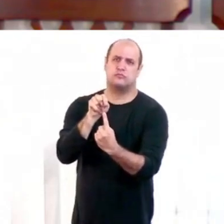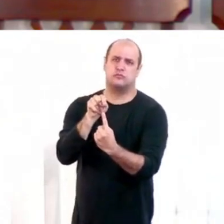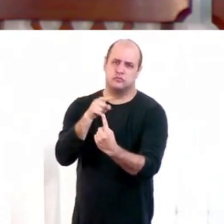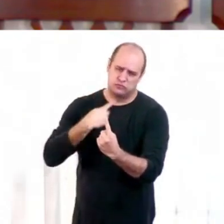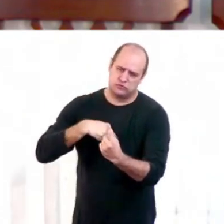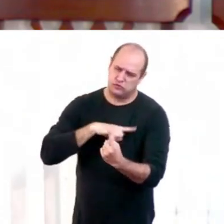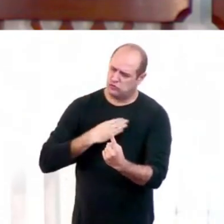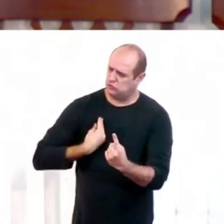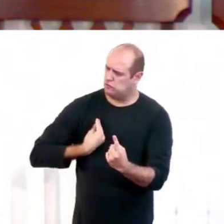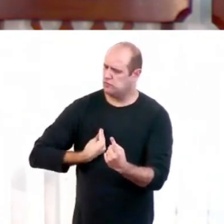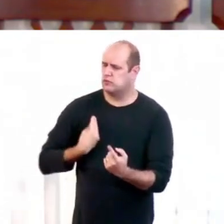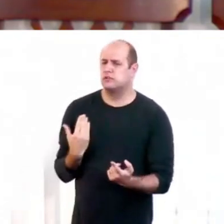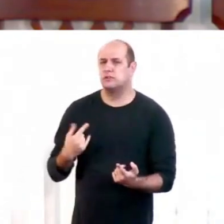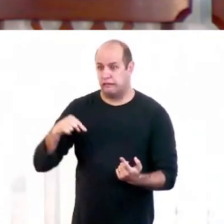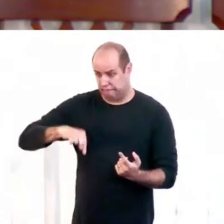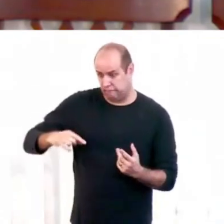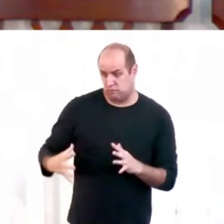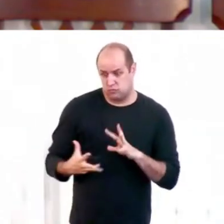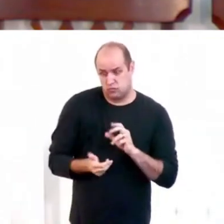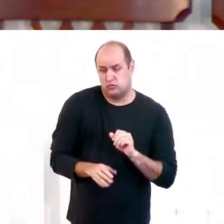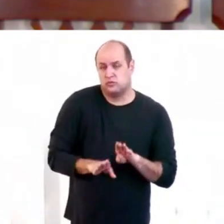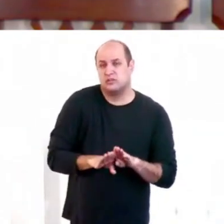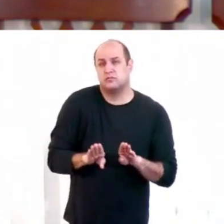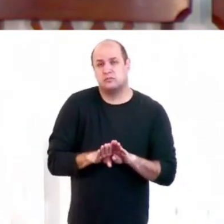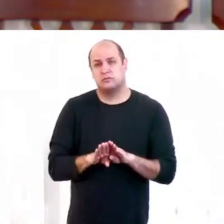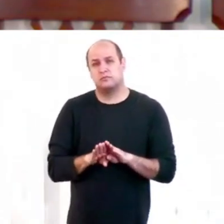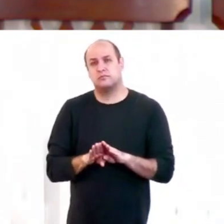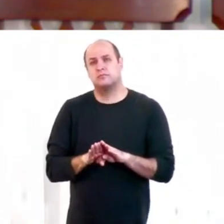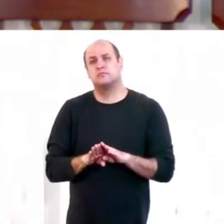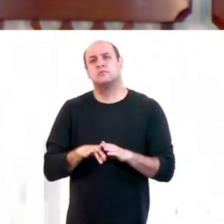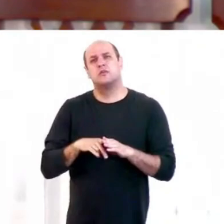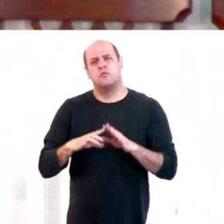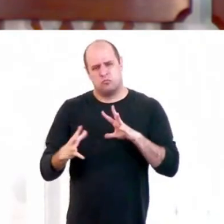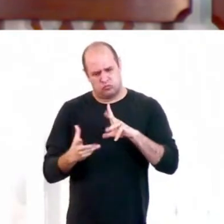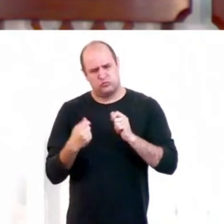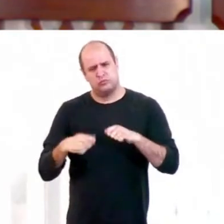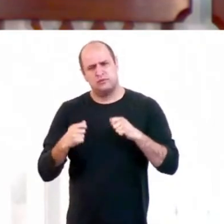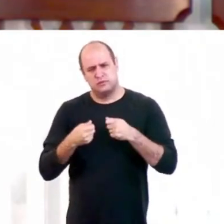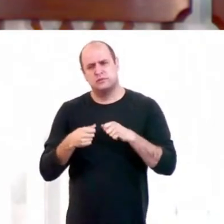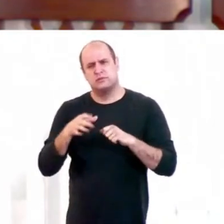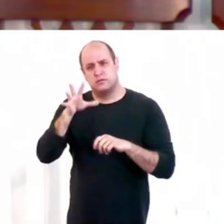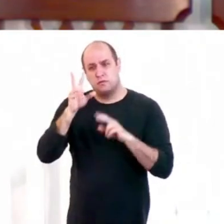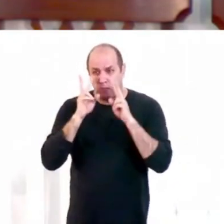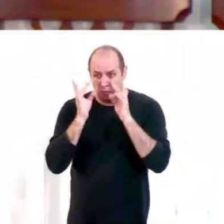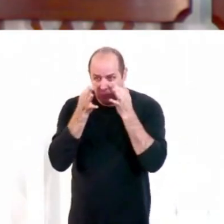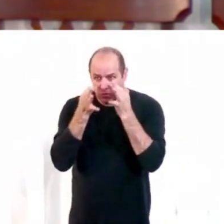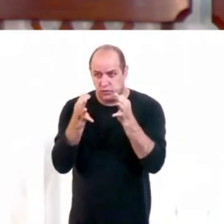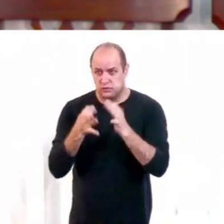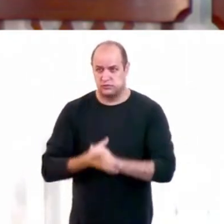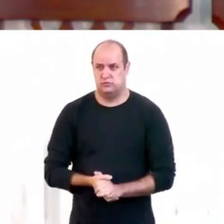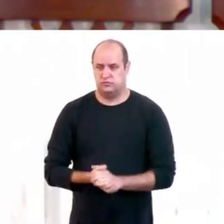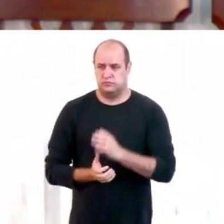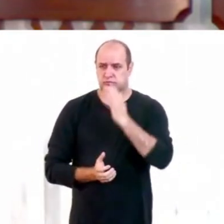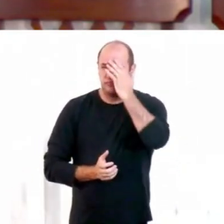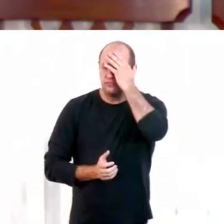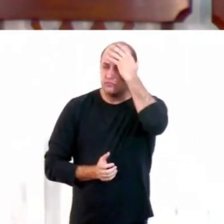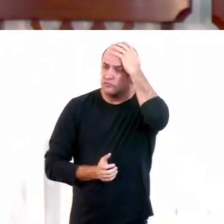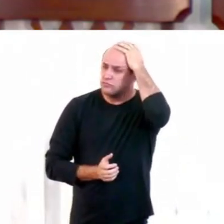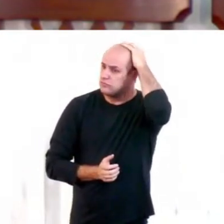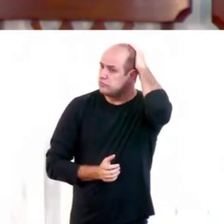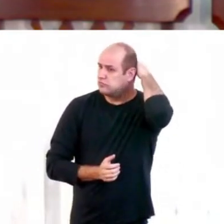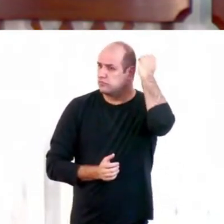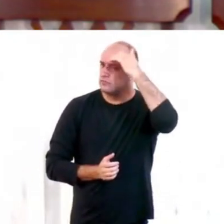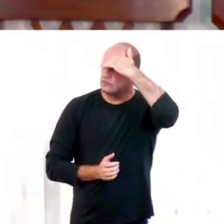nossas vidas e deste mundo, e Ele precisa ouvir isso, esse mundo. Mas eu quero destacar